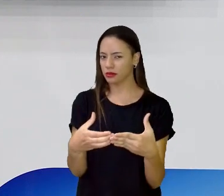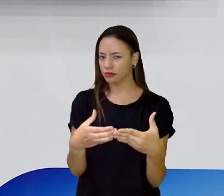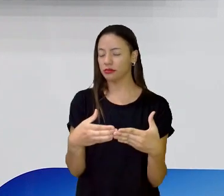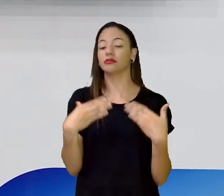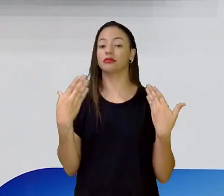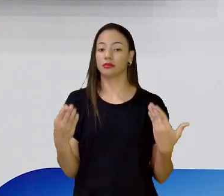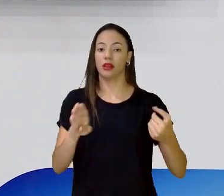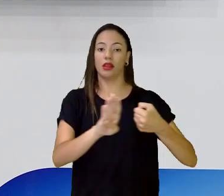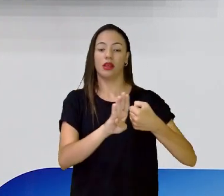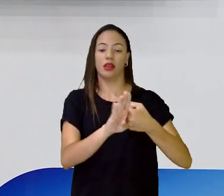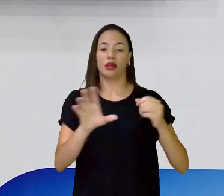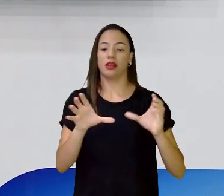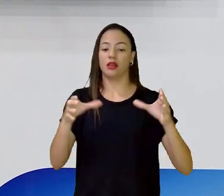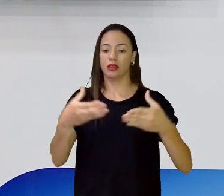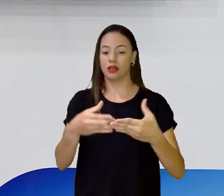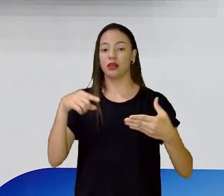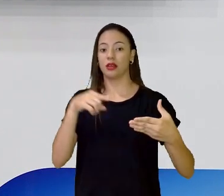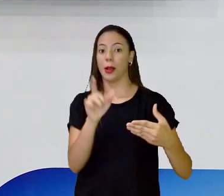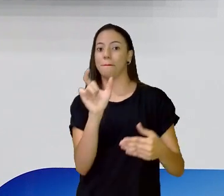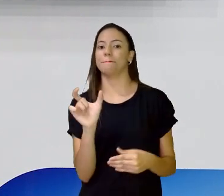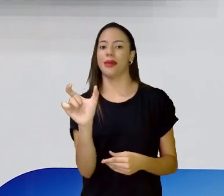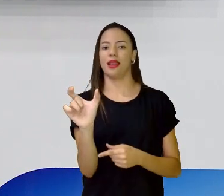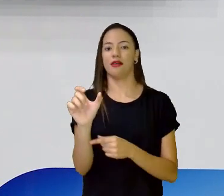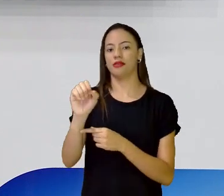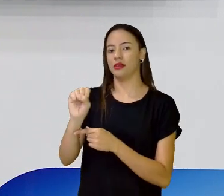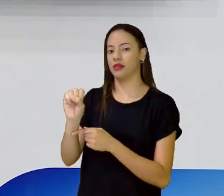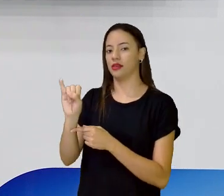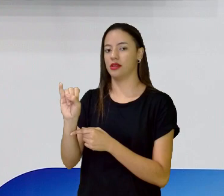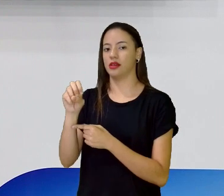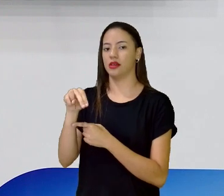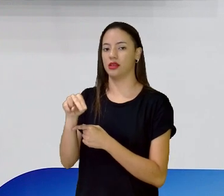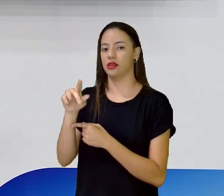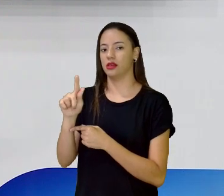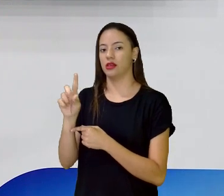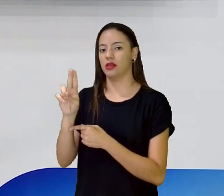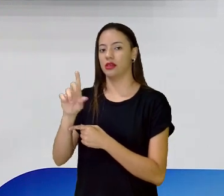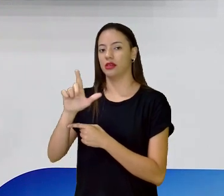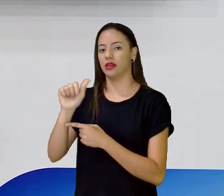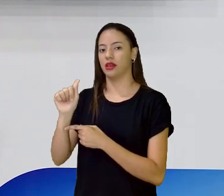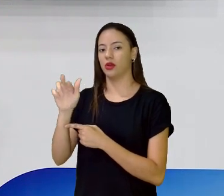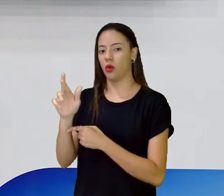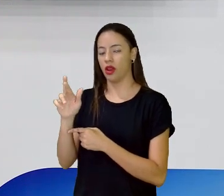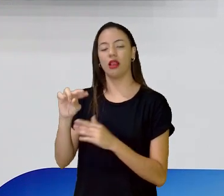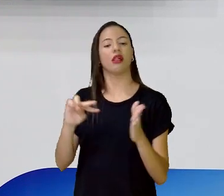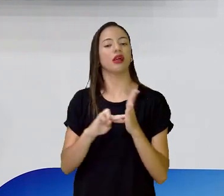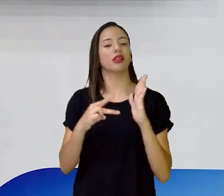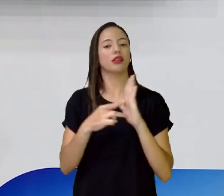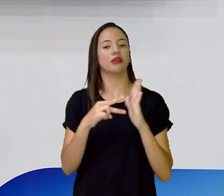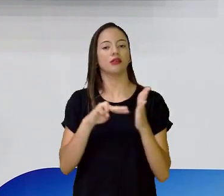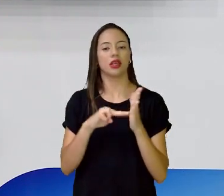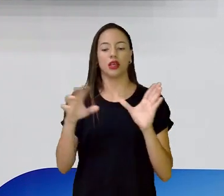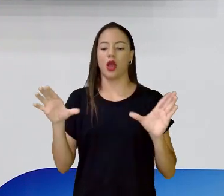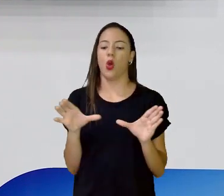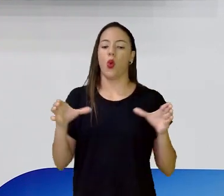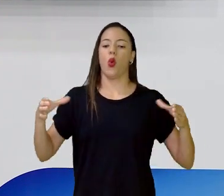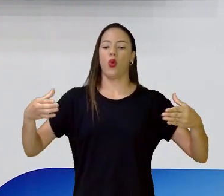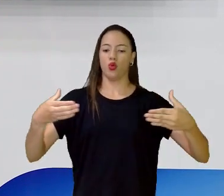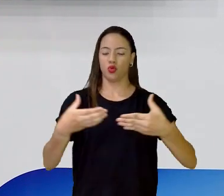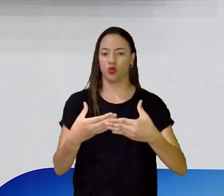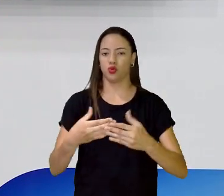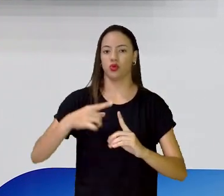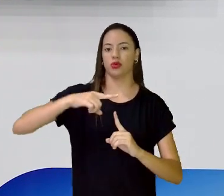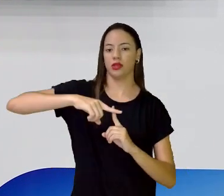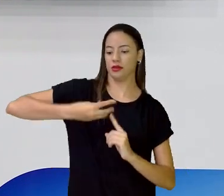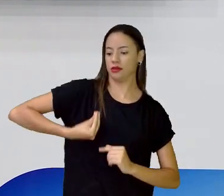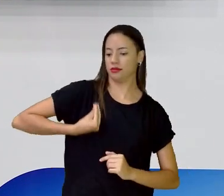aquela palavrinha no singular que significa um conjunto de seres